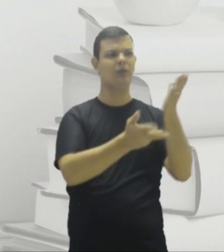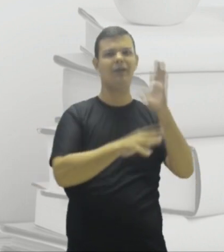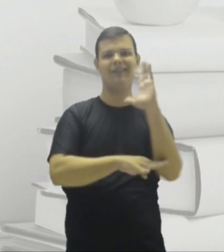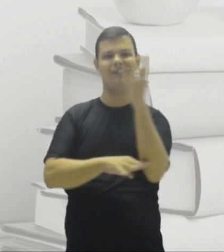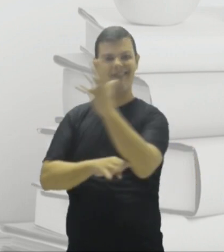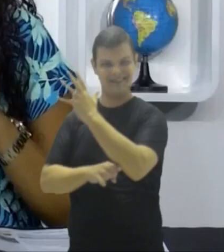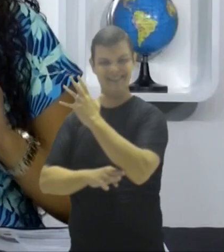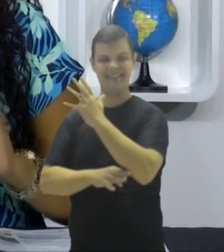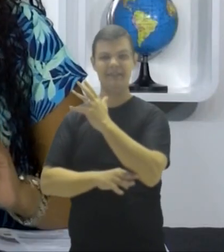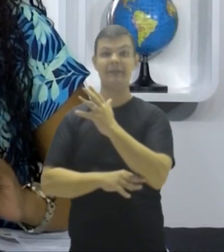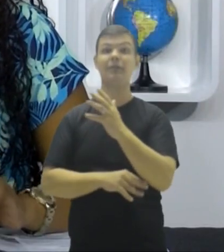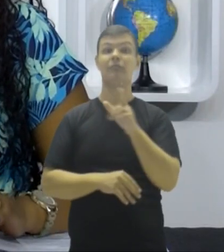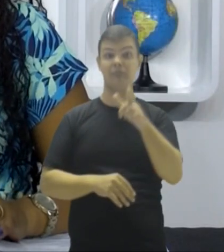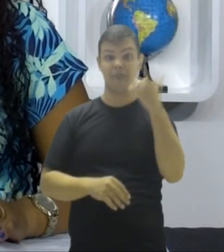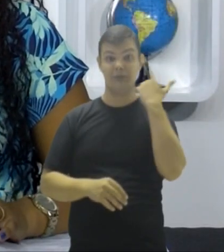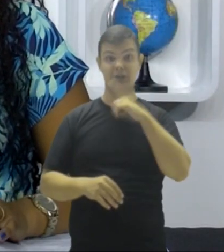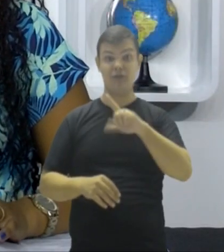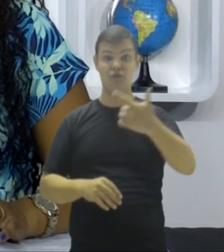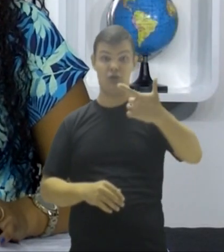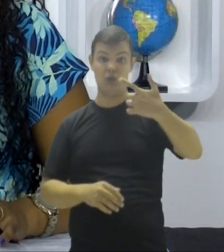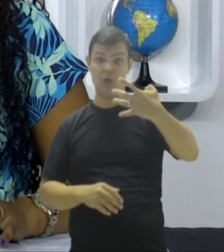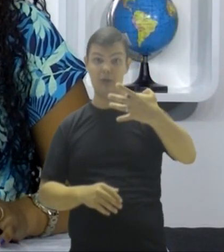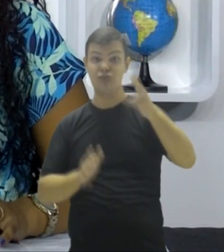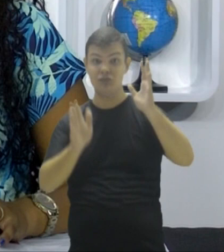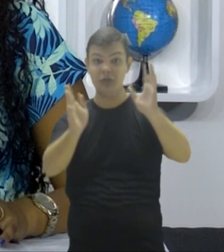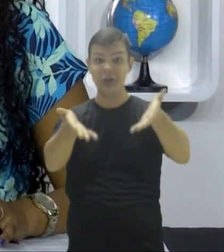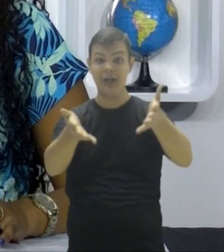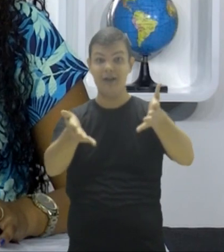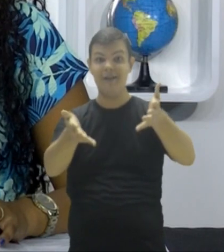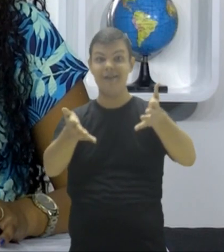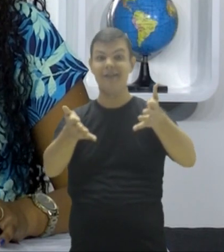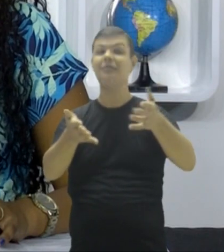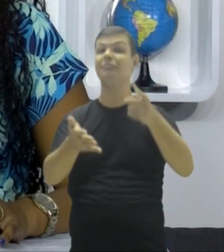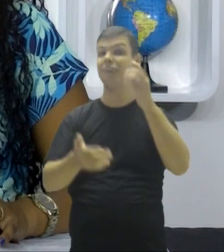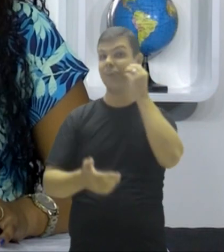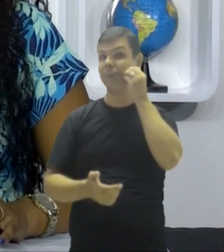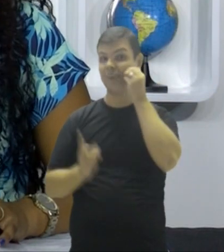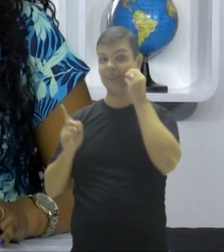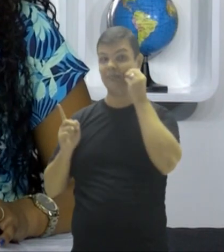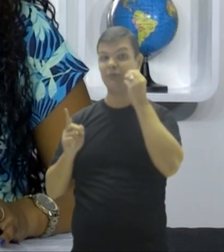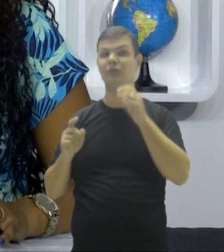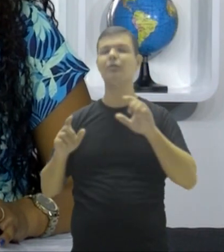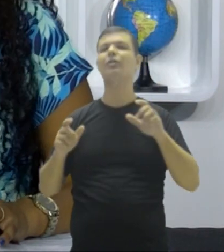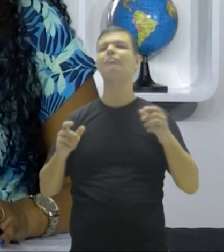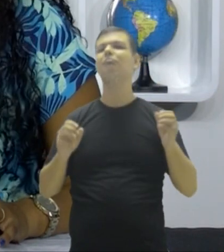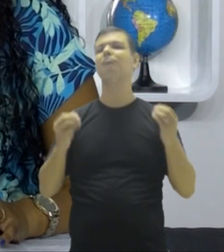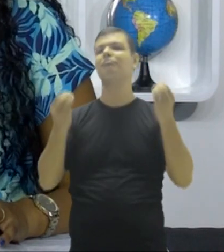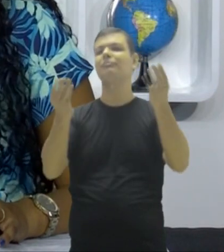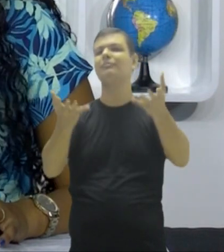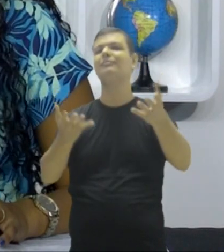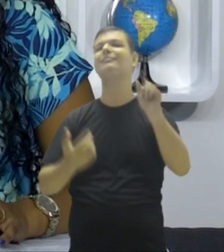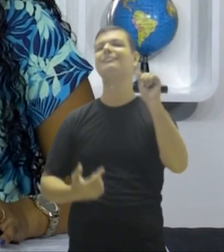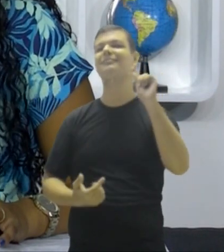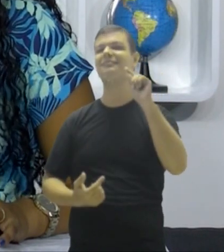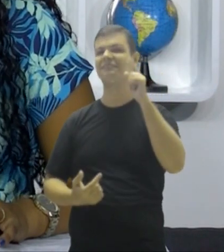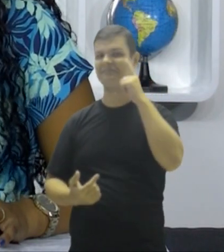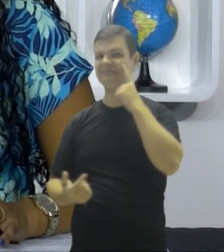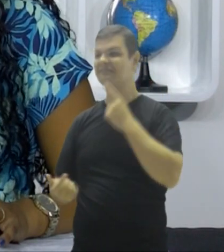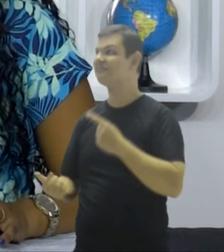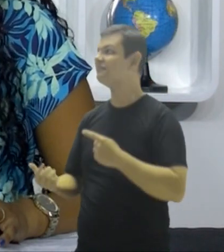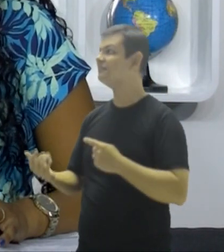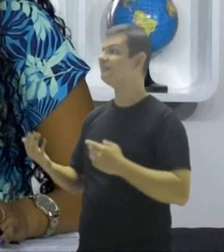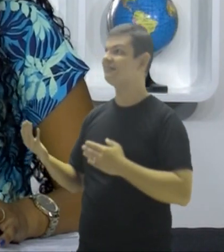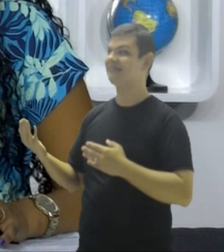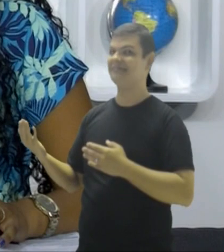da natureza. Então, para quem alcançou os 24 pontos aí no nosso ecoteste, olha aí a surpresa para vocês.